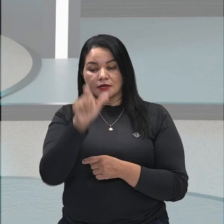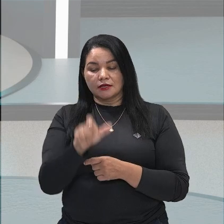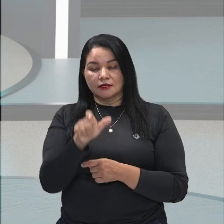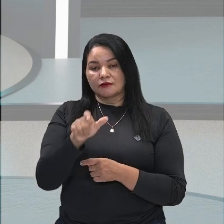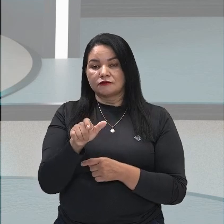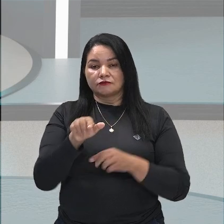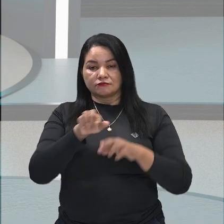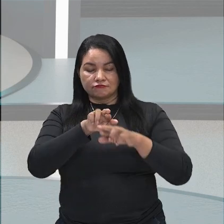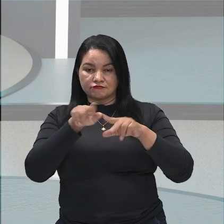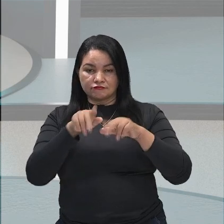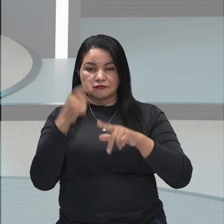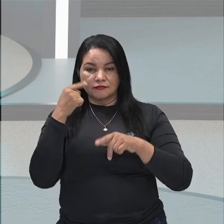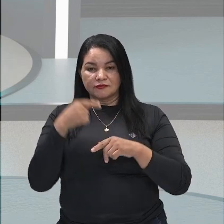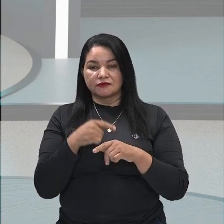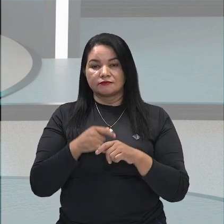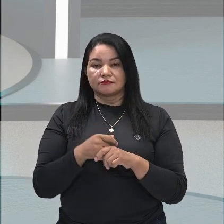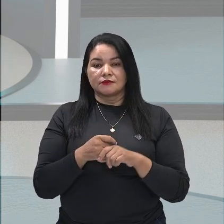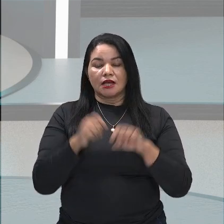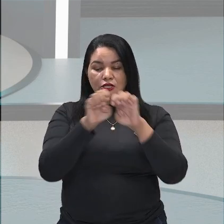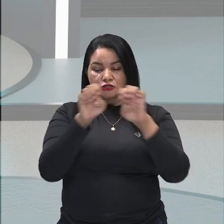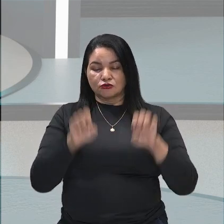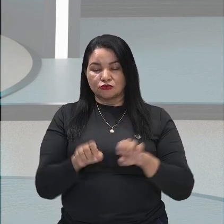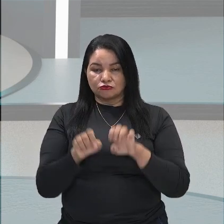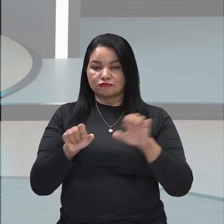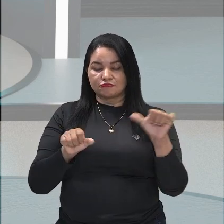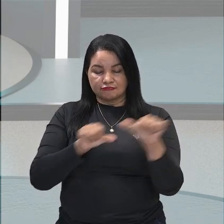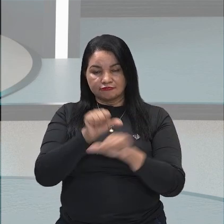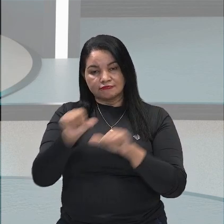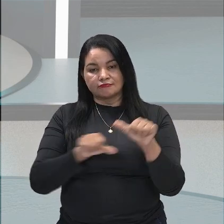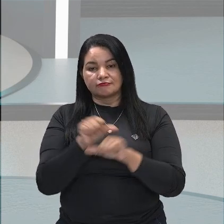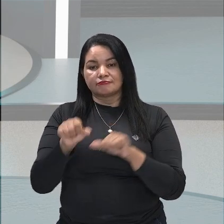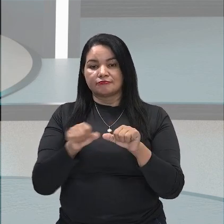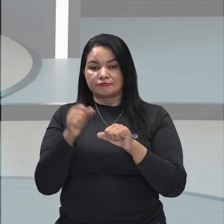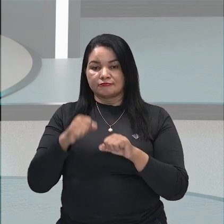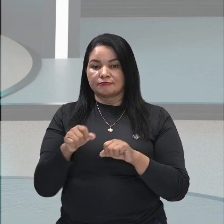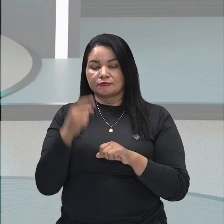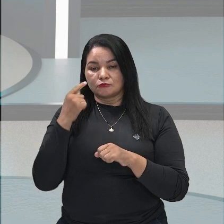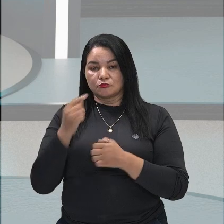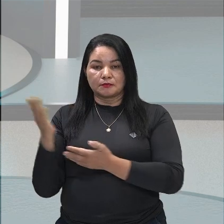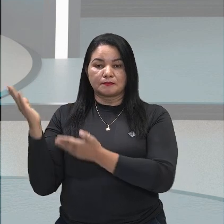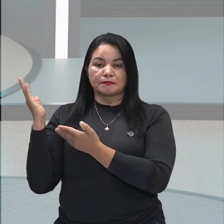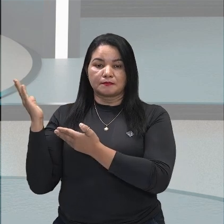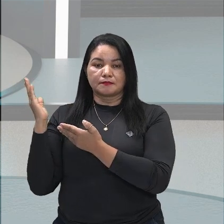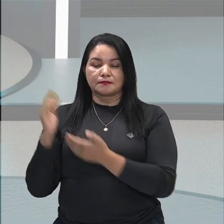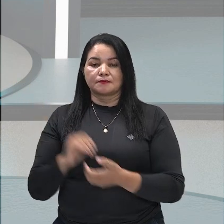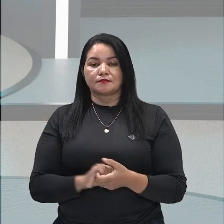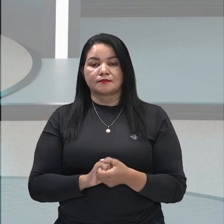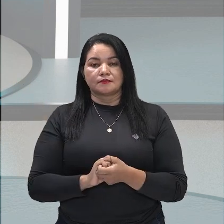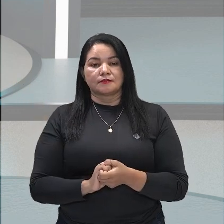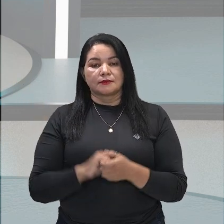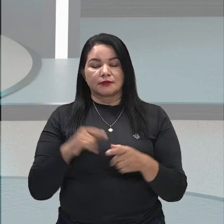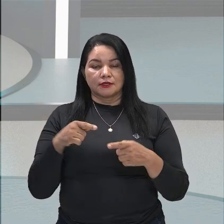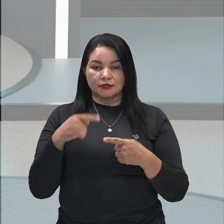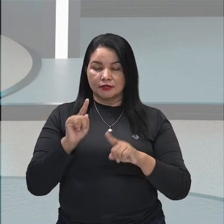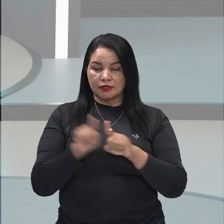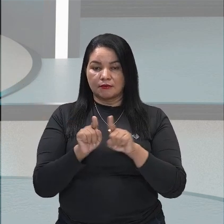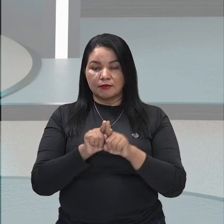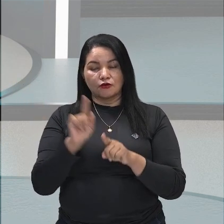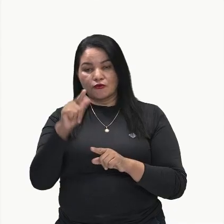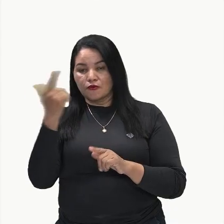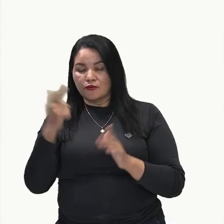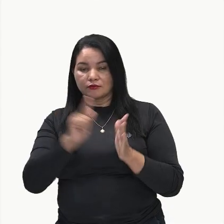a estrutura vai mudando. Então, já entramos aqui em uma outra área dos gêneros. Vamos ver os